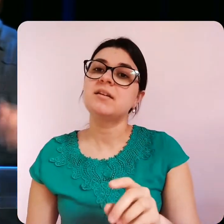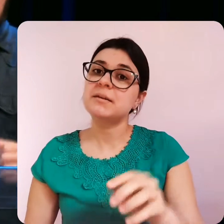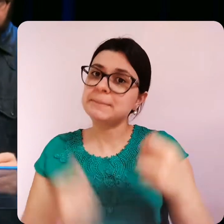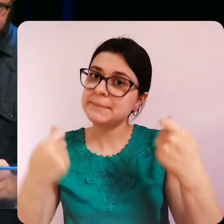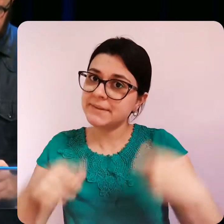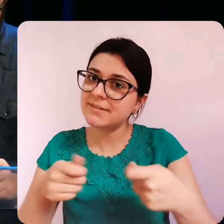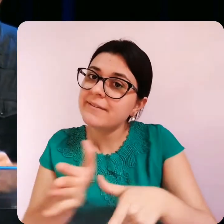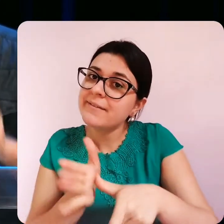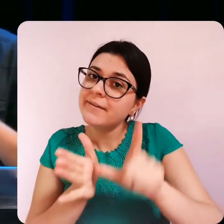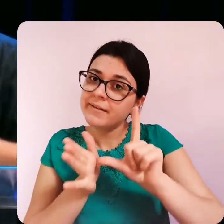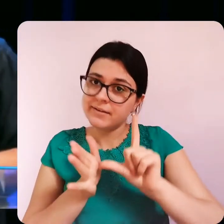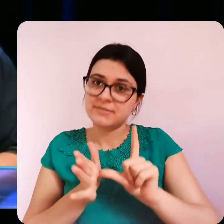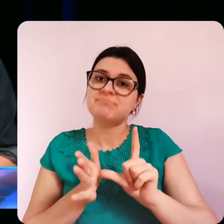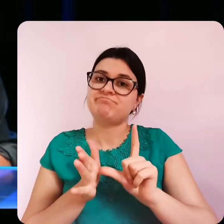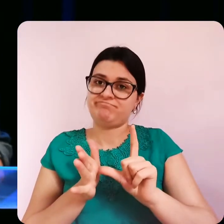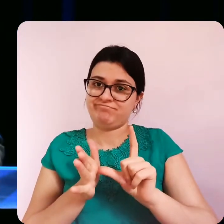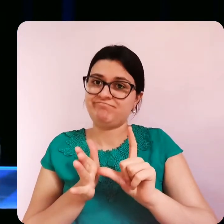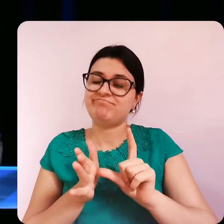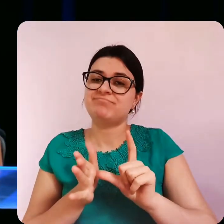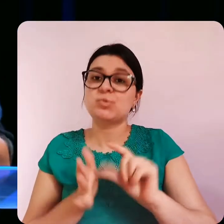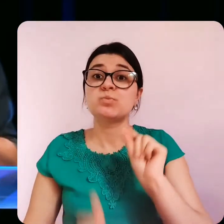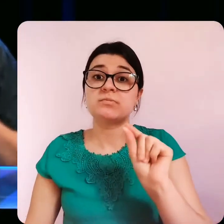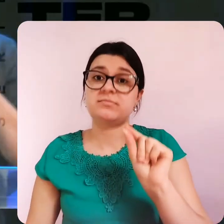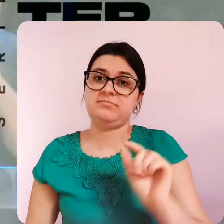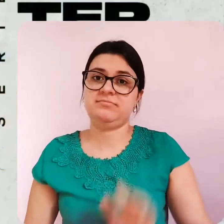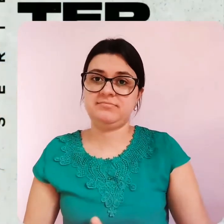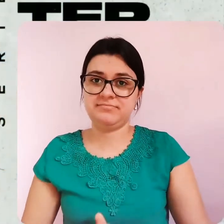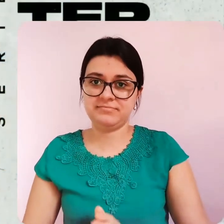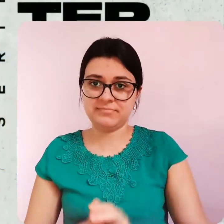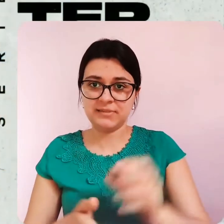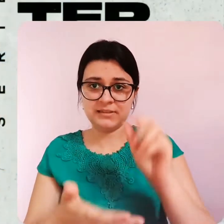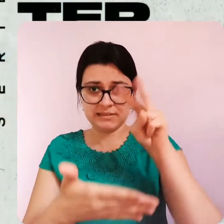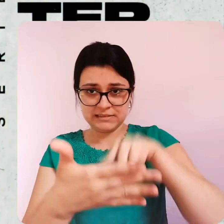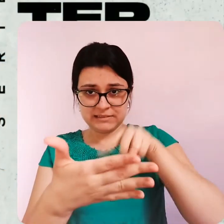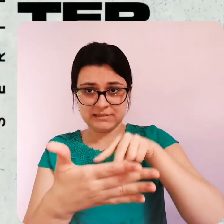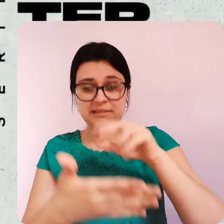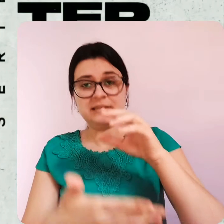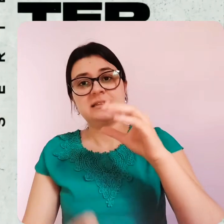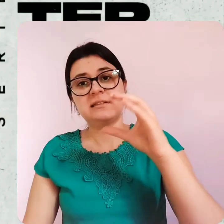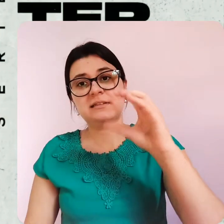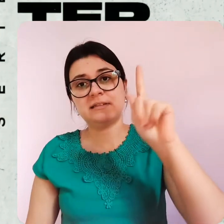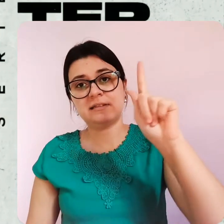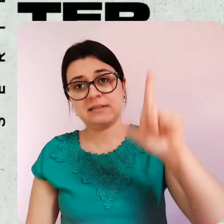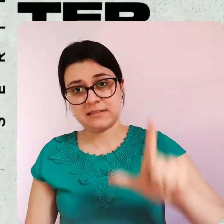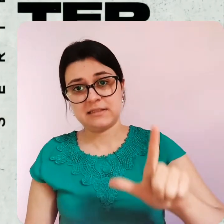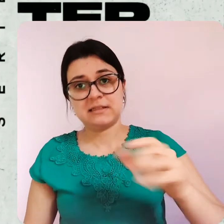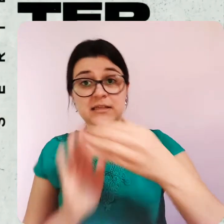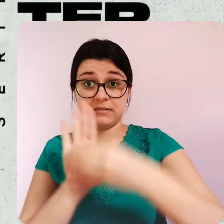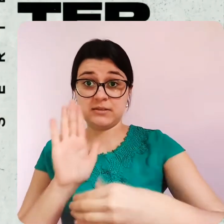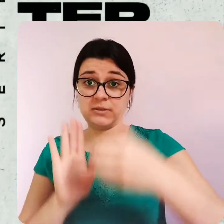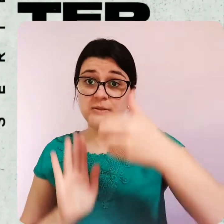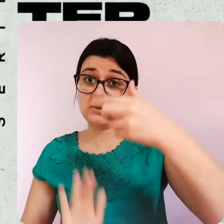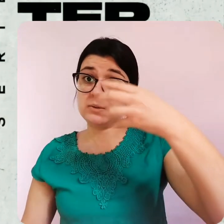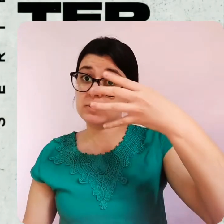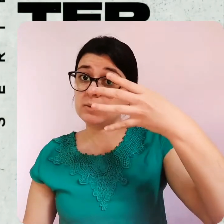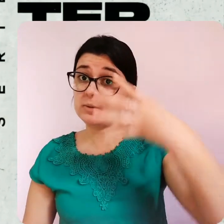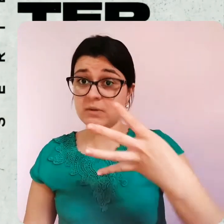de filhos. Então vamos ler Gálatas, no capítulo 4, a partir do versículo 1. Paulo está dizendo